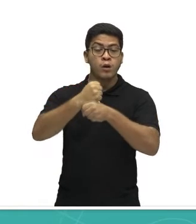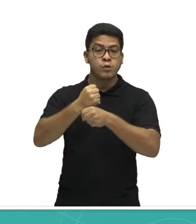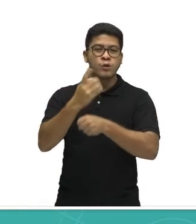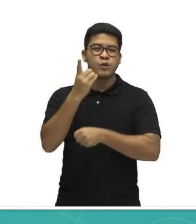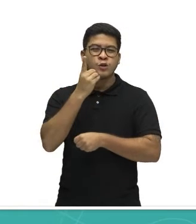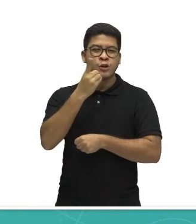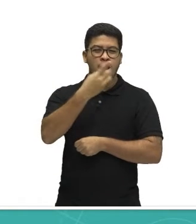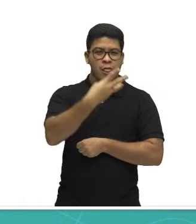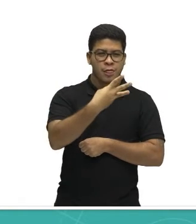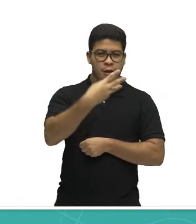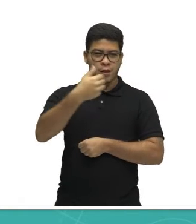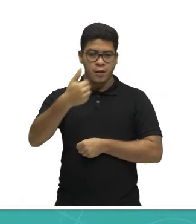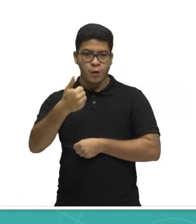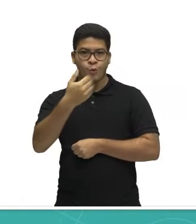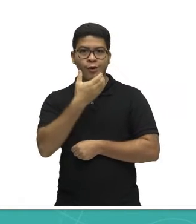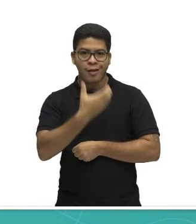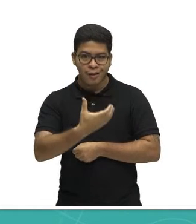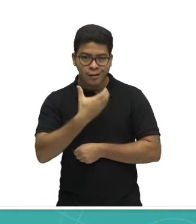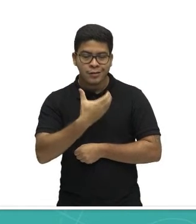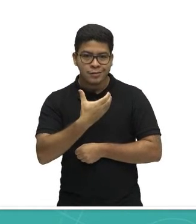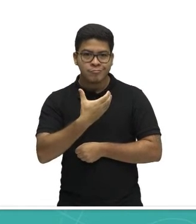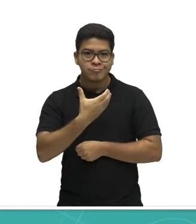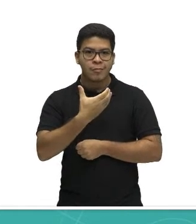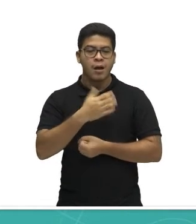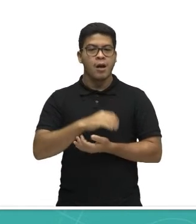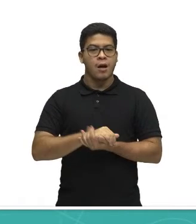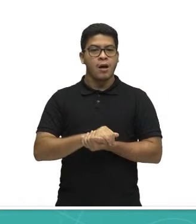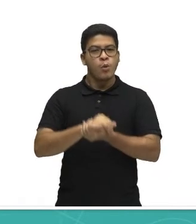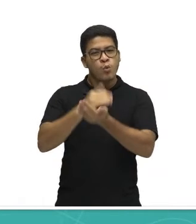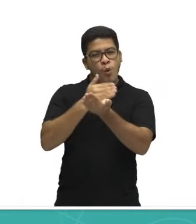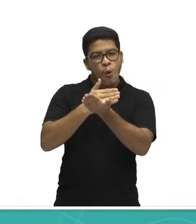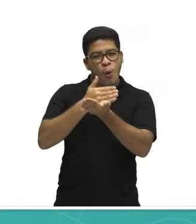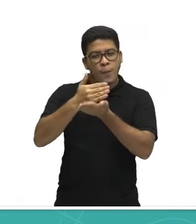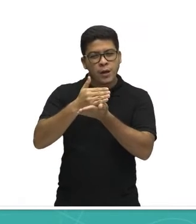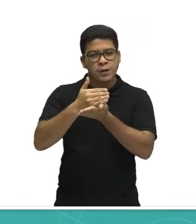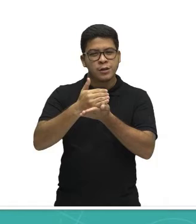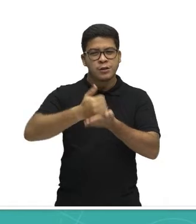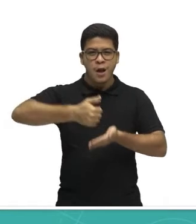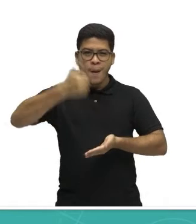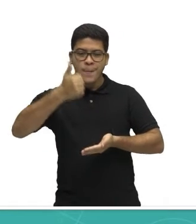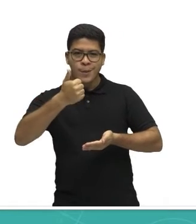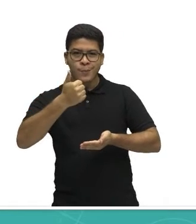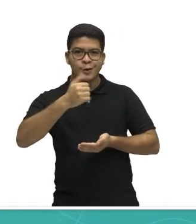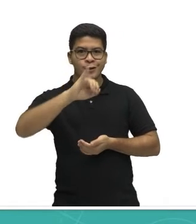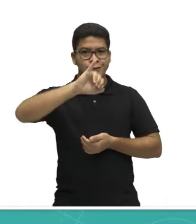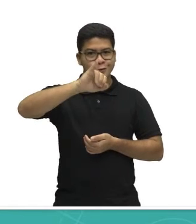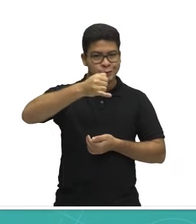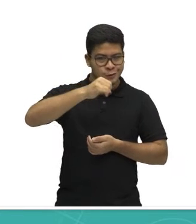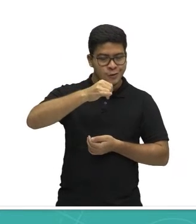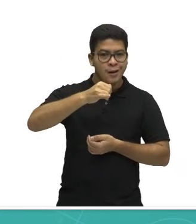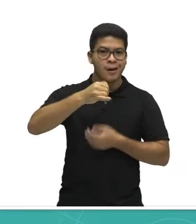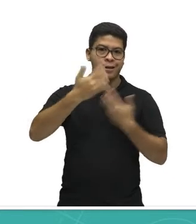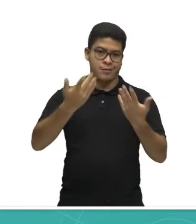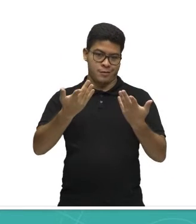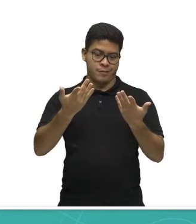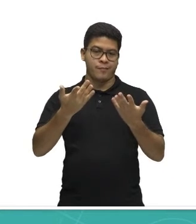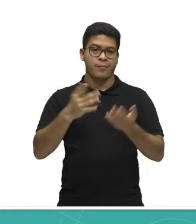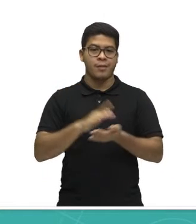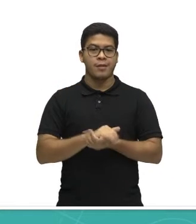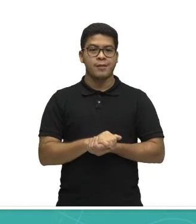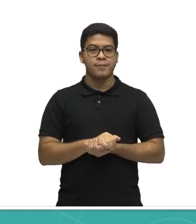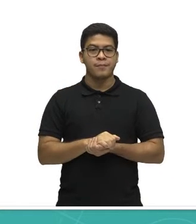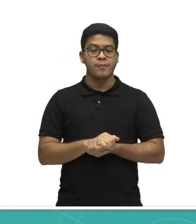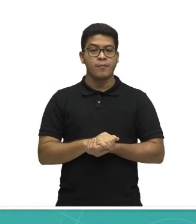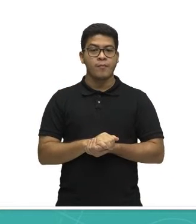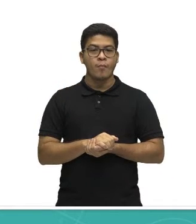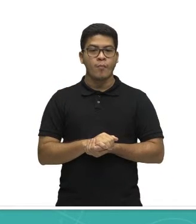do ano que inicia. Então, muitas pessoas têm muitas superstições no início do ano. Então, uma delas é essa.